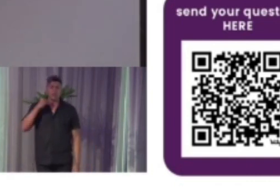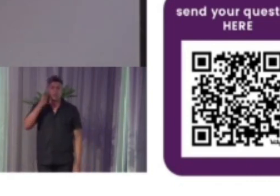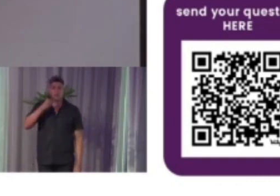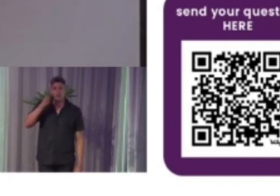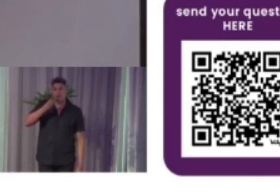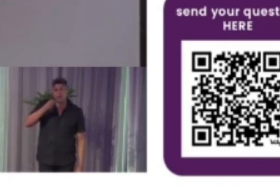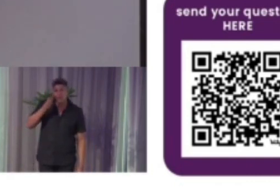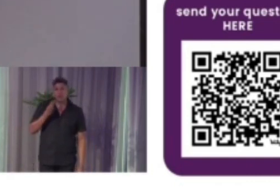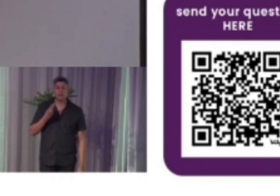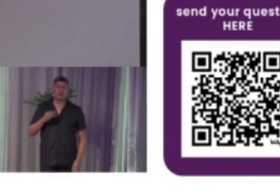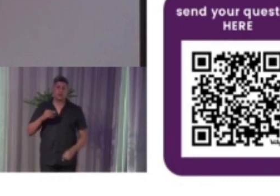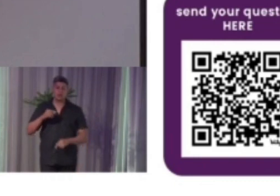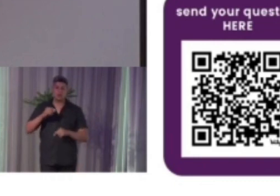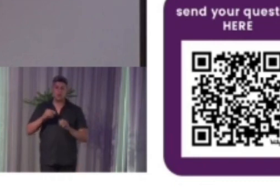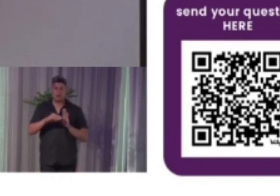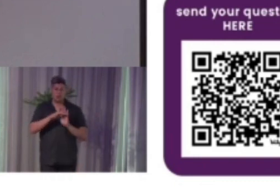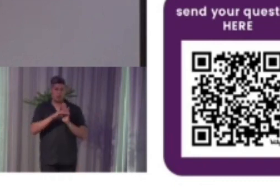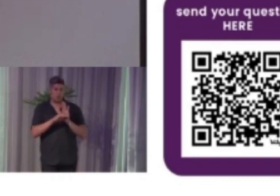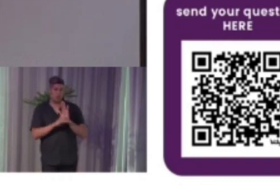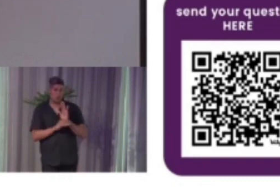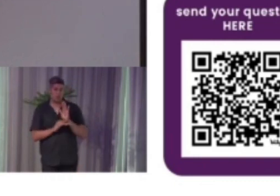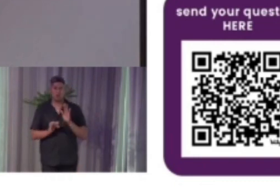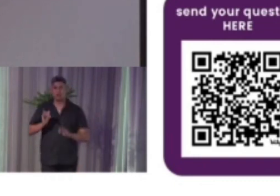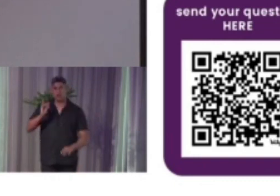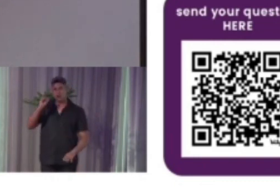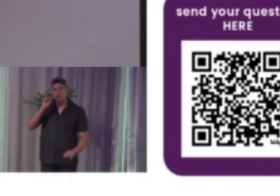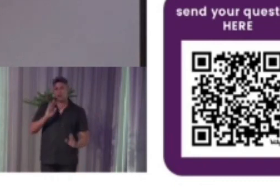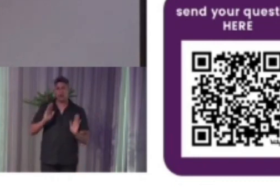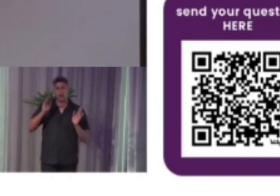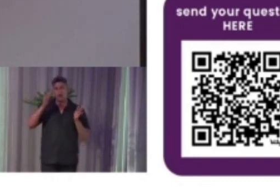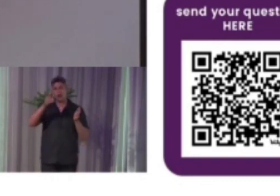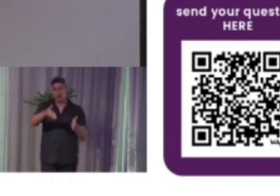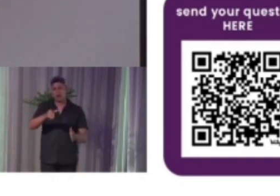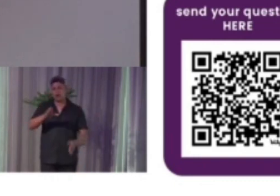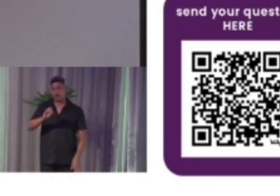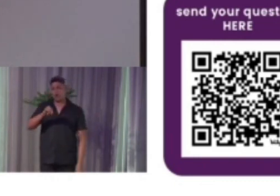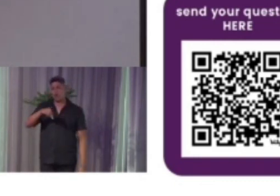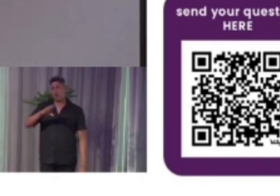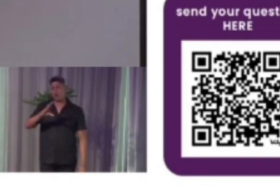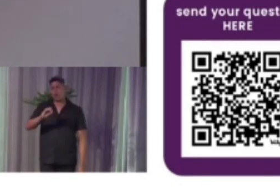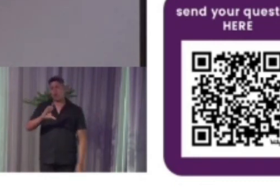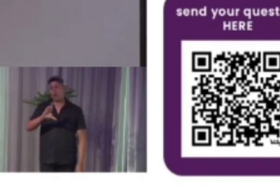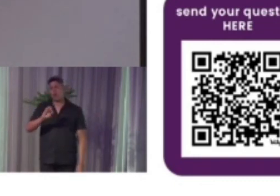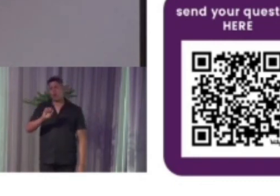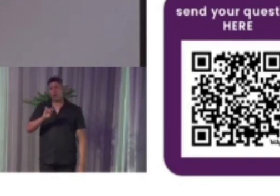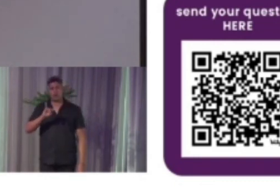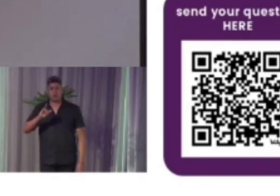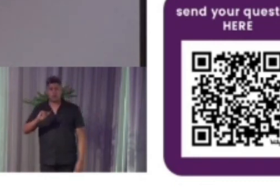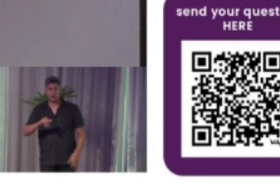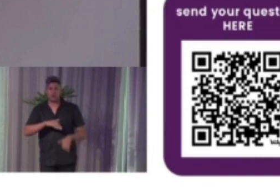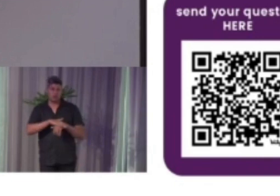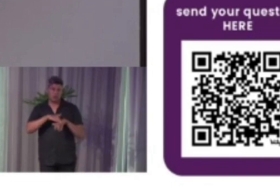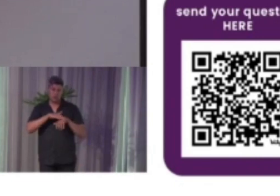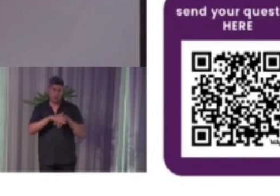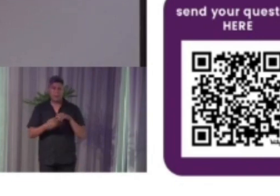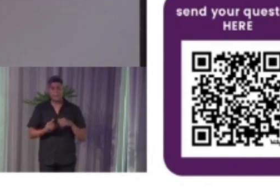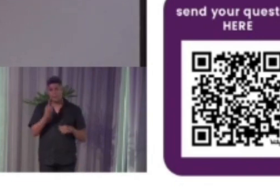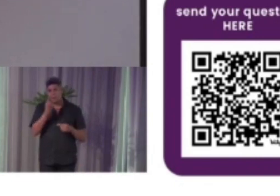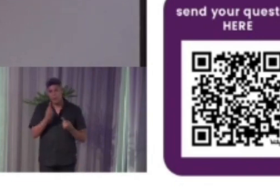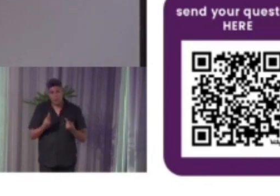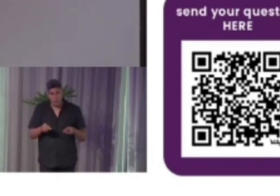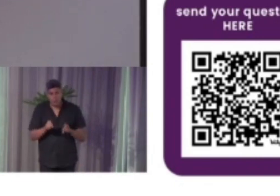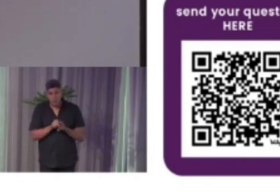prontuários eletrônicos para a área de oncologia, e nós começamos essa conversa, conseguimos obter um primeiro patrocínio da